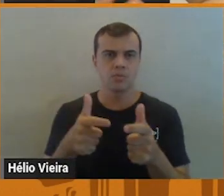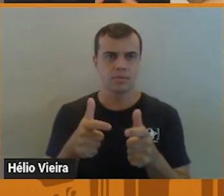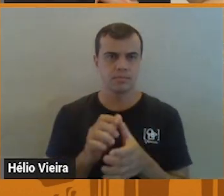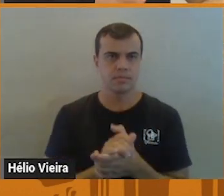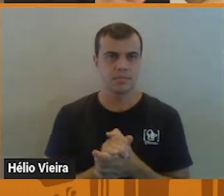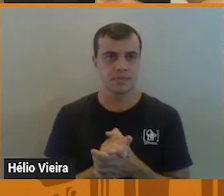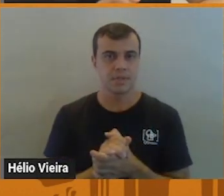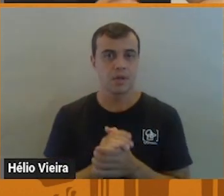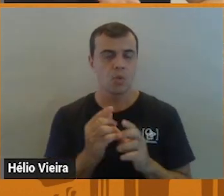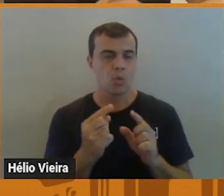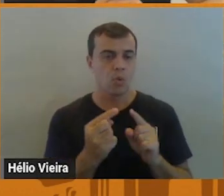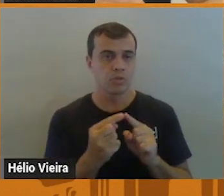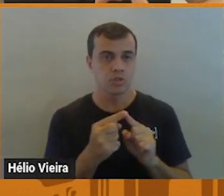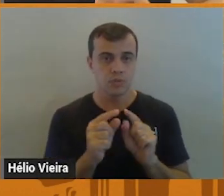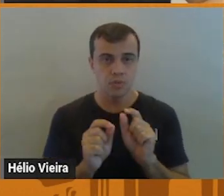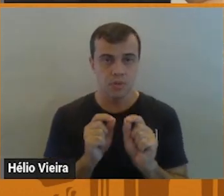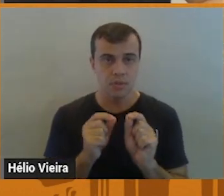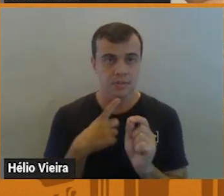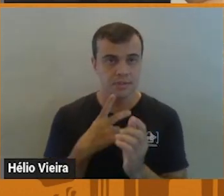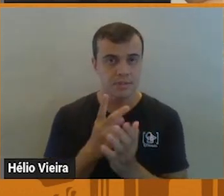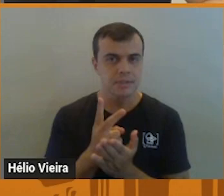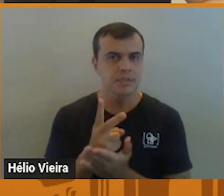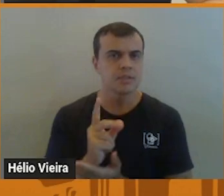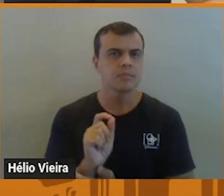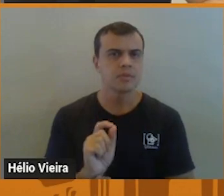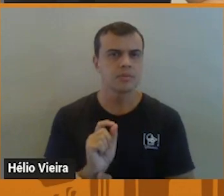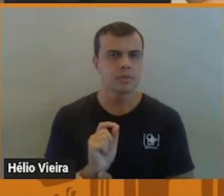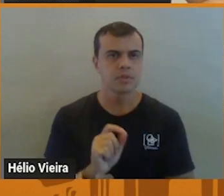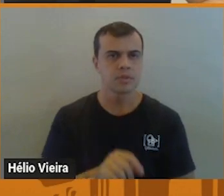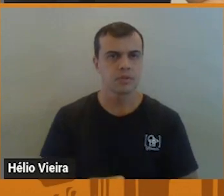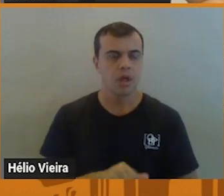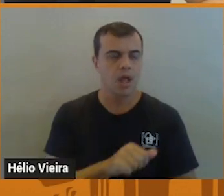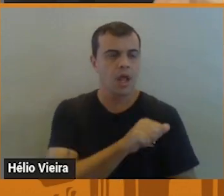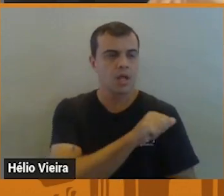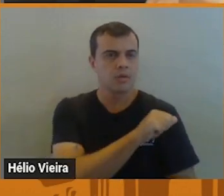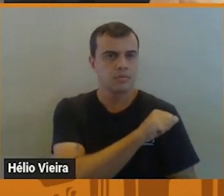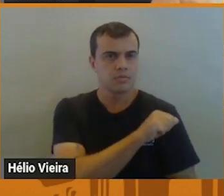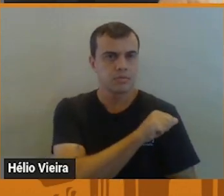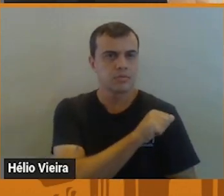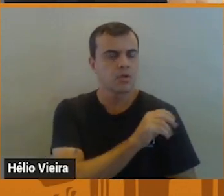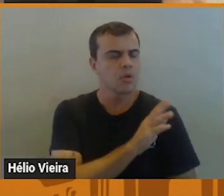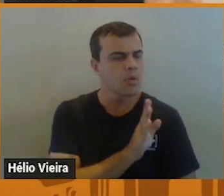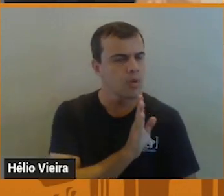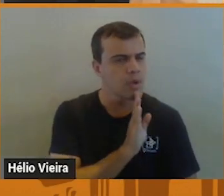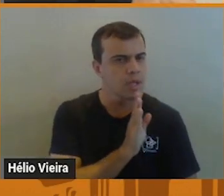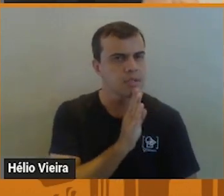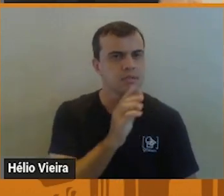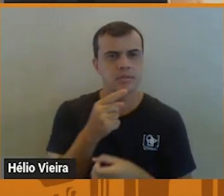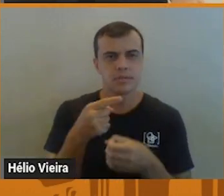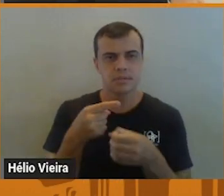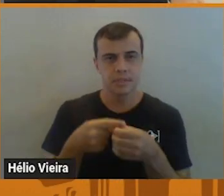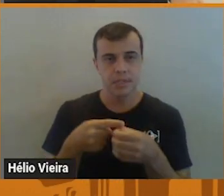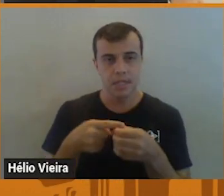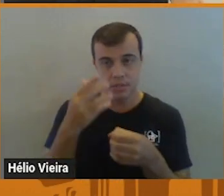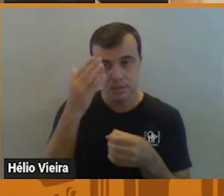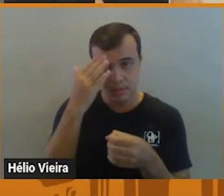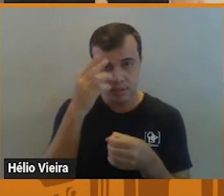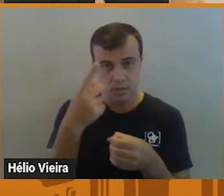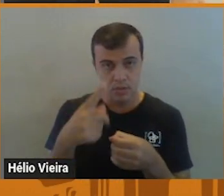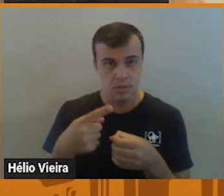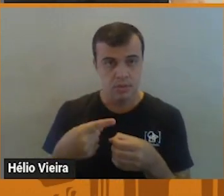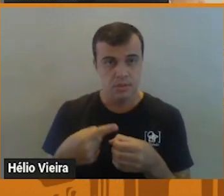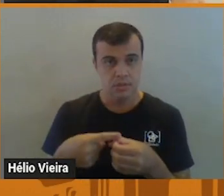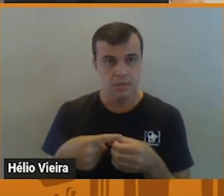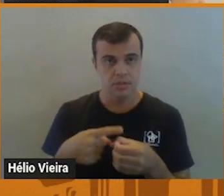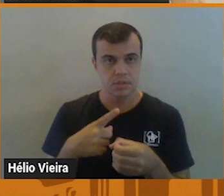A intenção é justamente de que os alunos conheçam a sua cidade, entendam a sua cidade, para